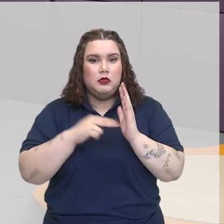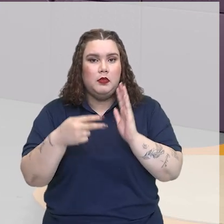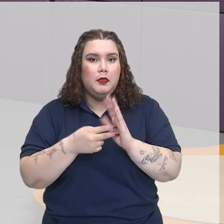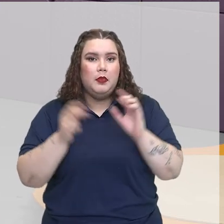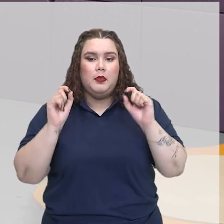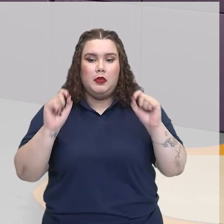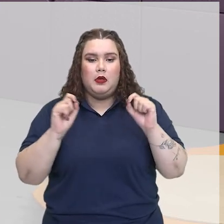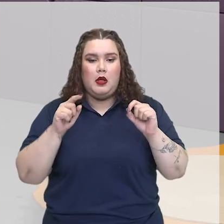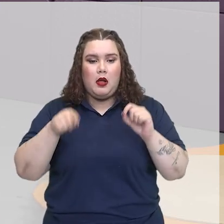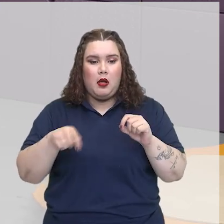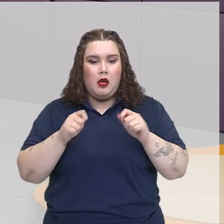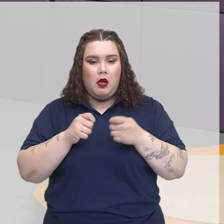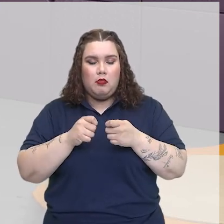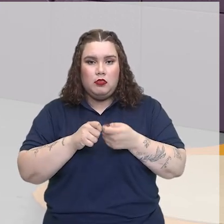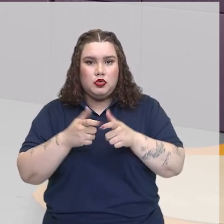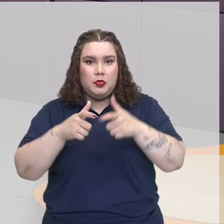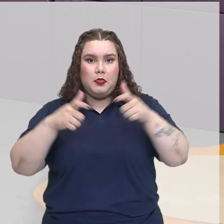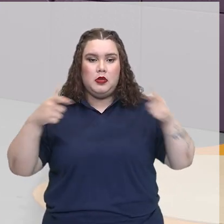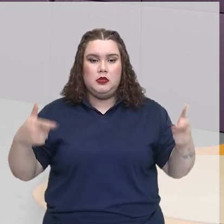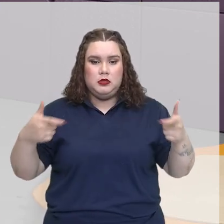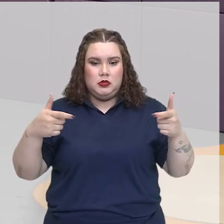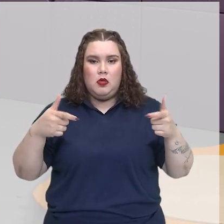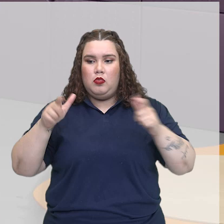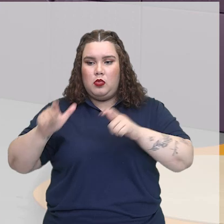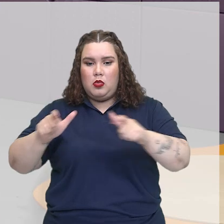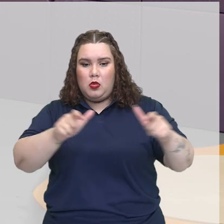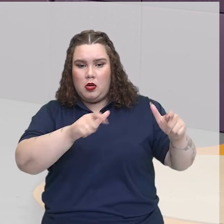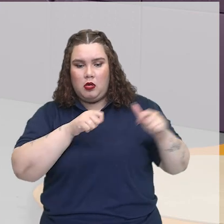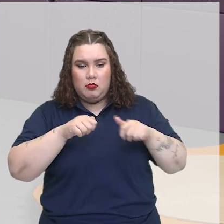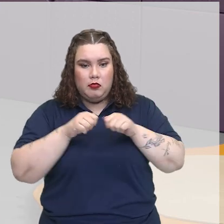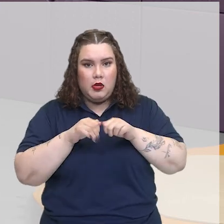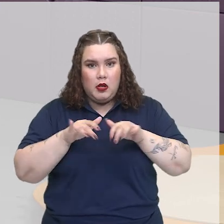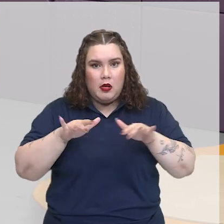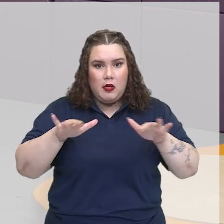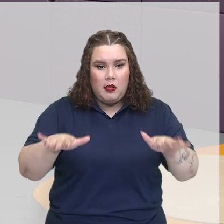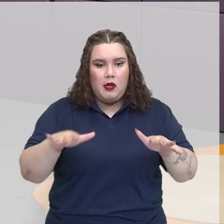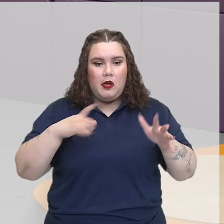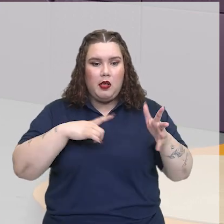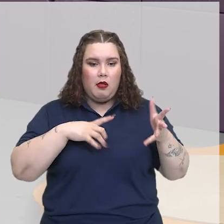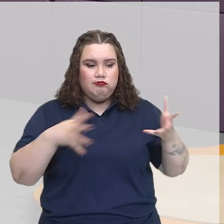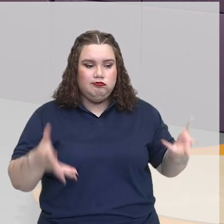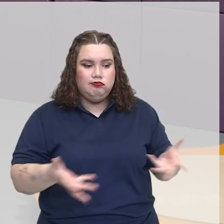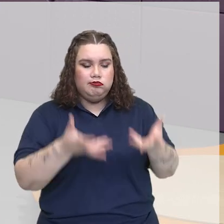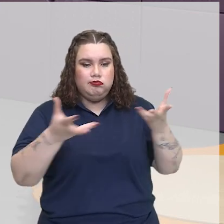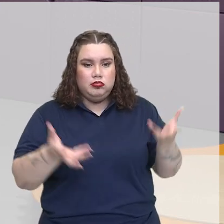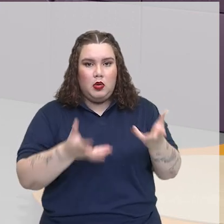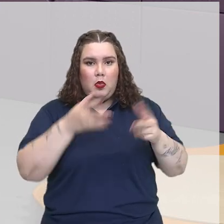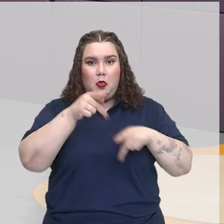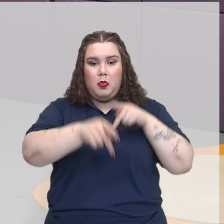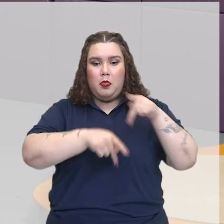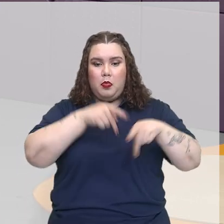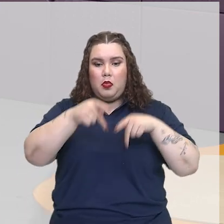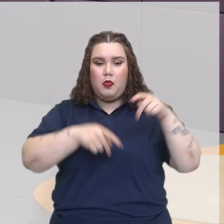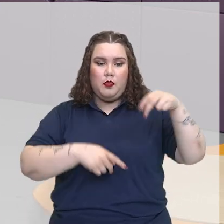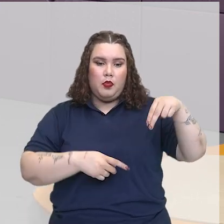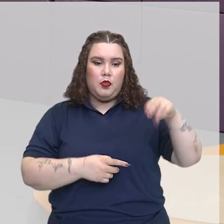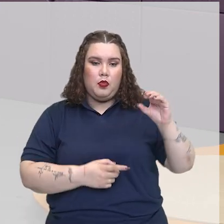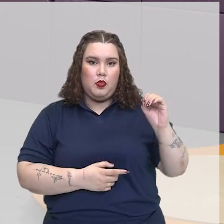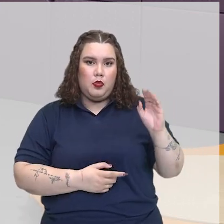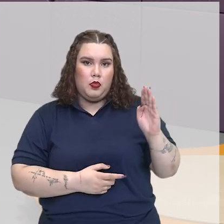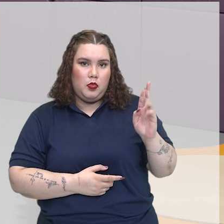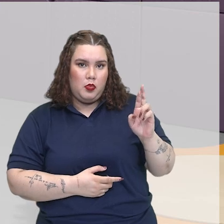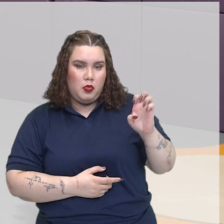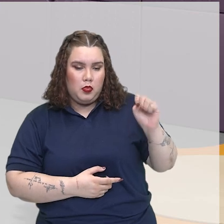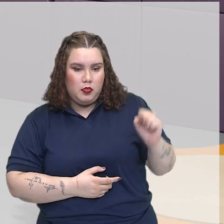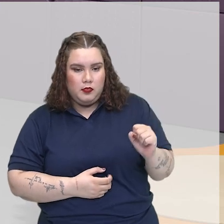do território, ela foi fortalecendo quem? Os nobres. e enfraquecendo